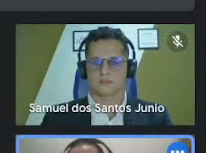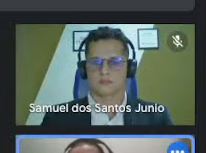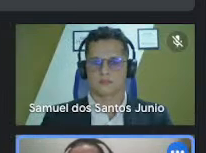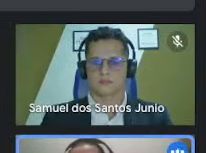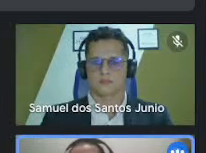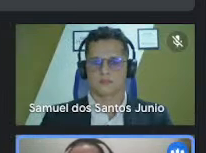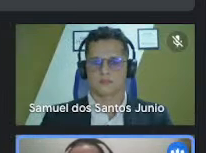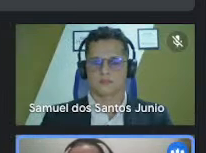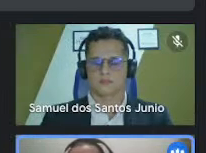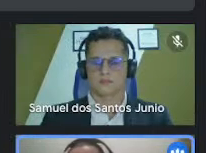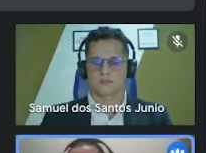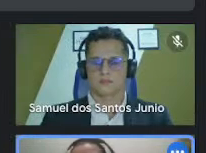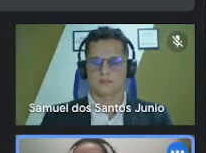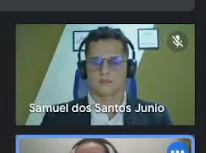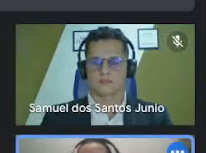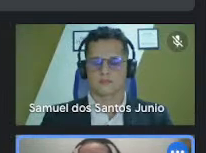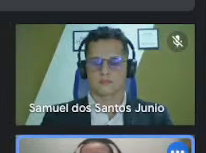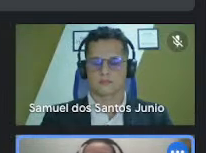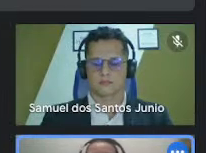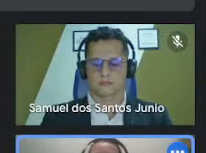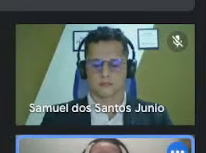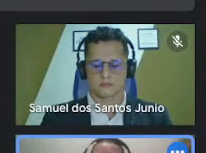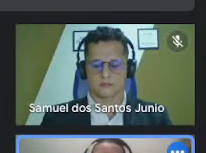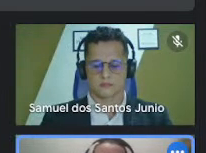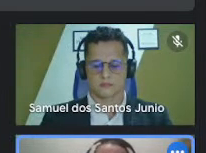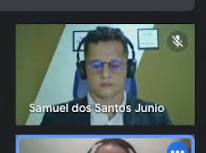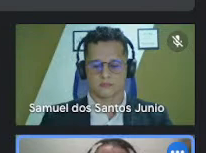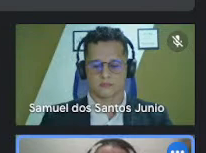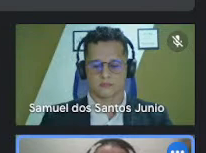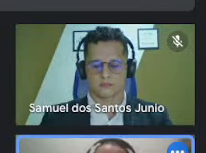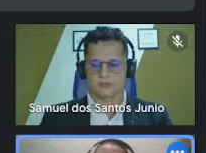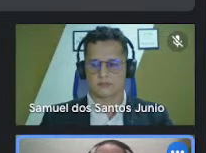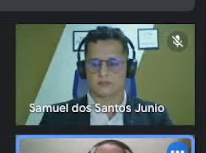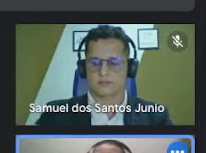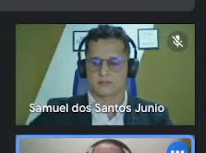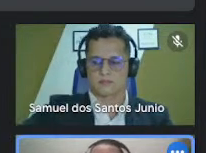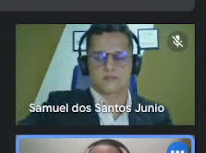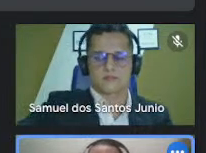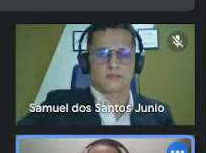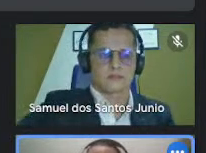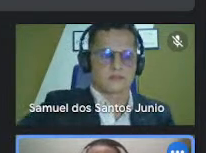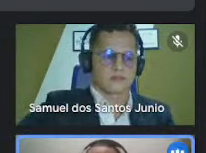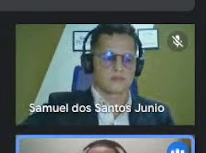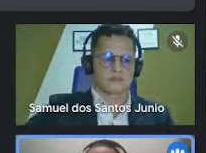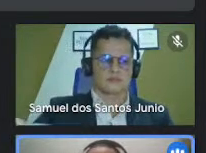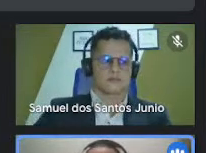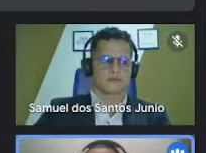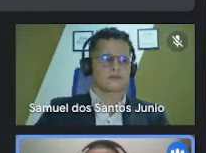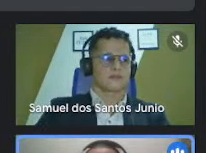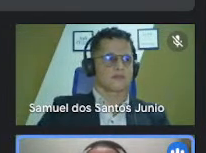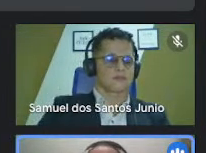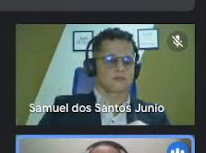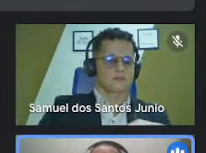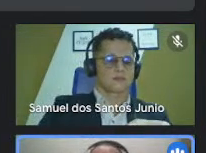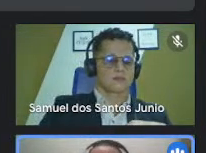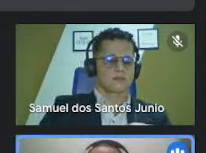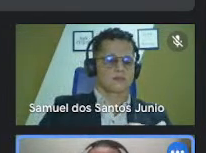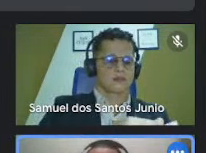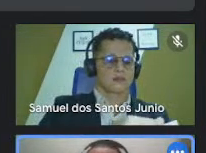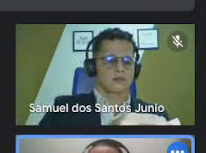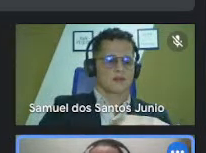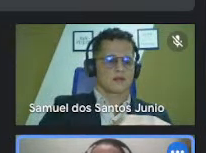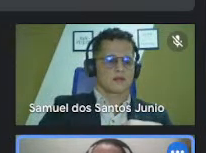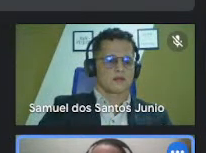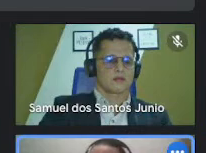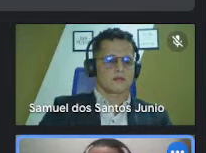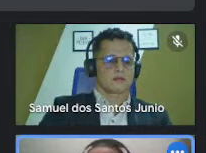vocês no site do IFRO, um local onde tem todas as documentações que são necessárias,